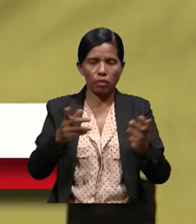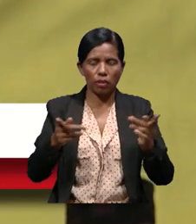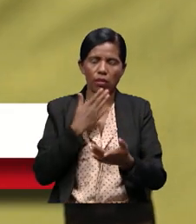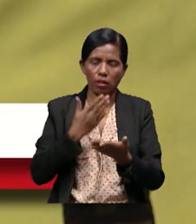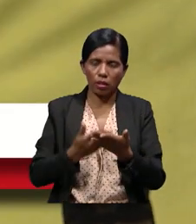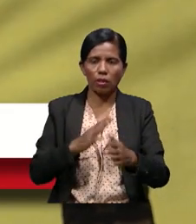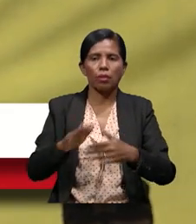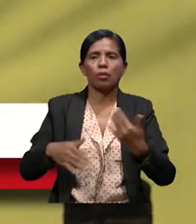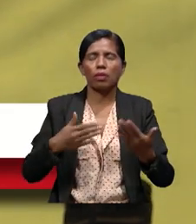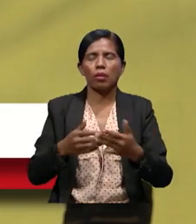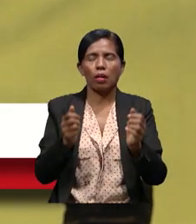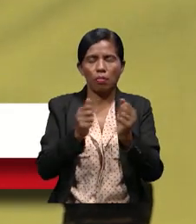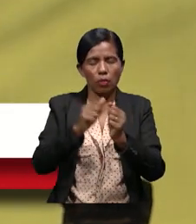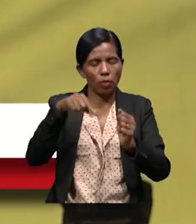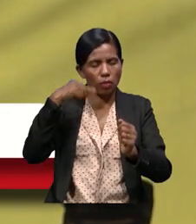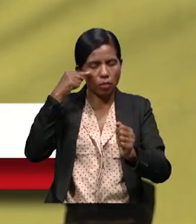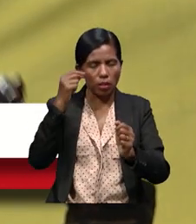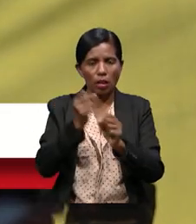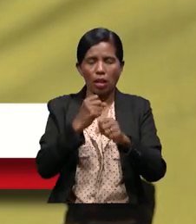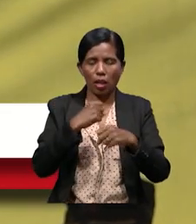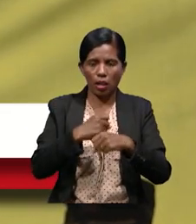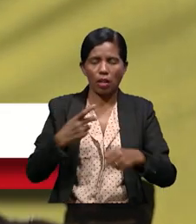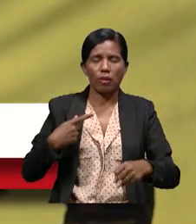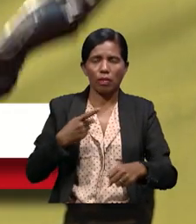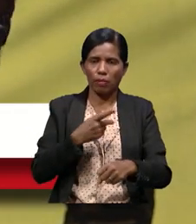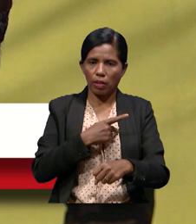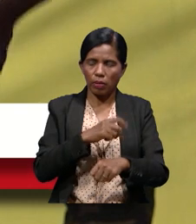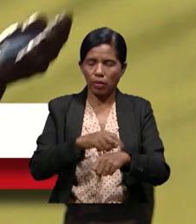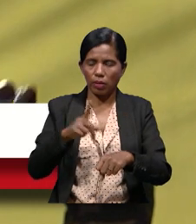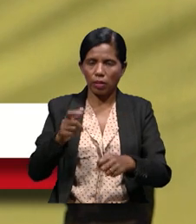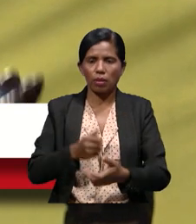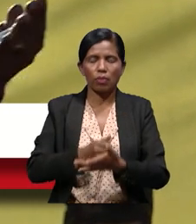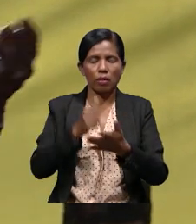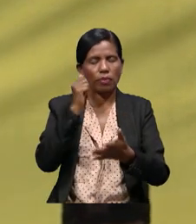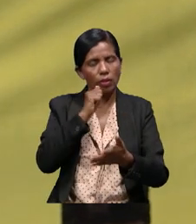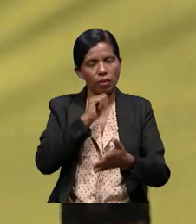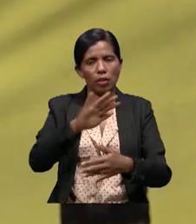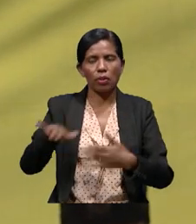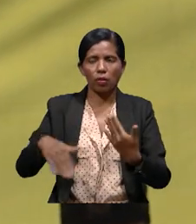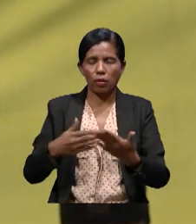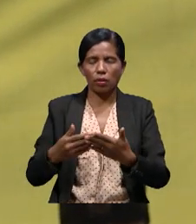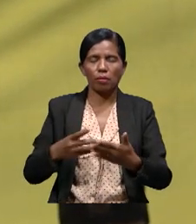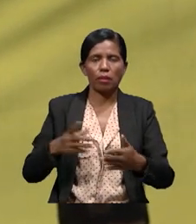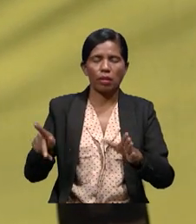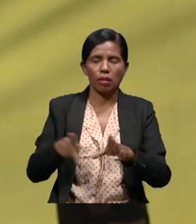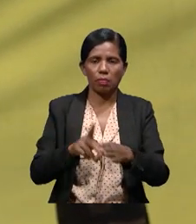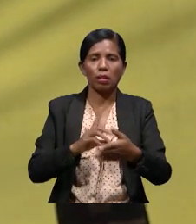há muito com o governo ou parlamento cria condições no sentido de ato e tani inia feto sira bela participamos e a desenvolvimento